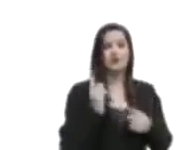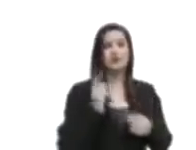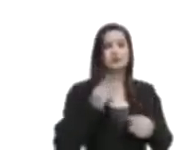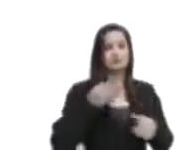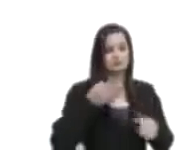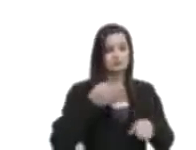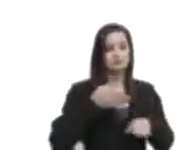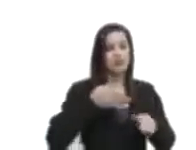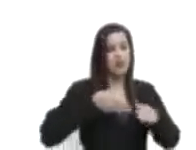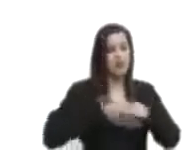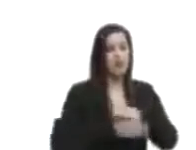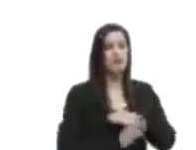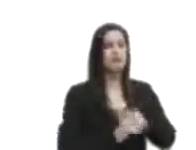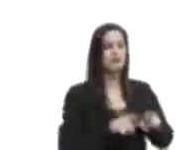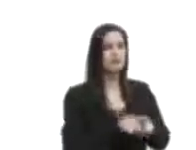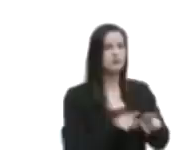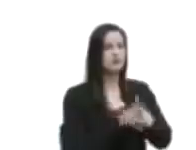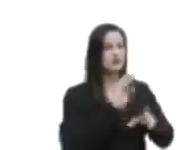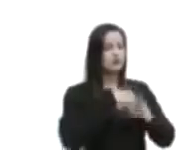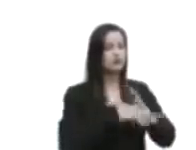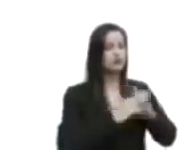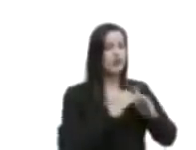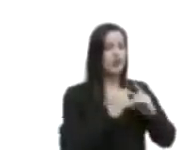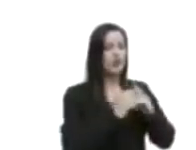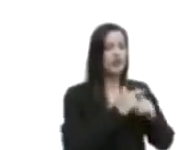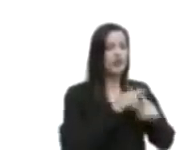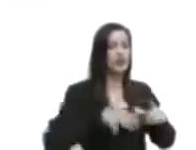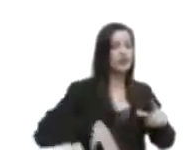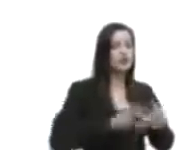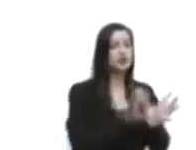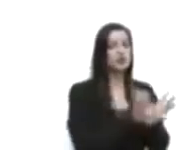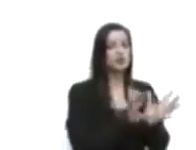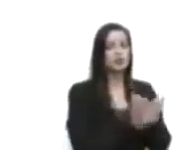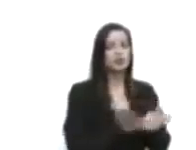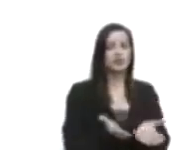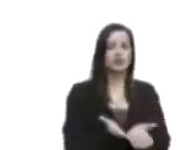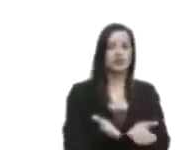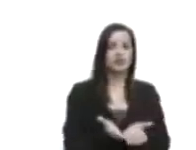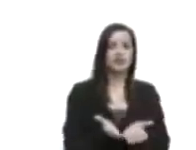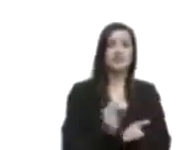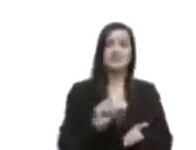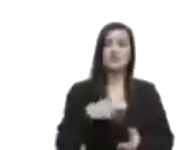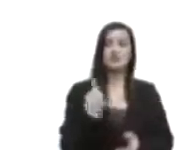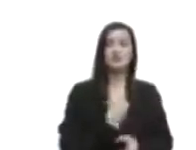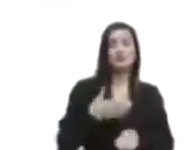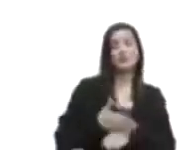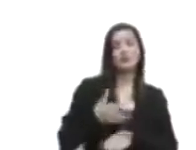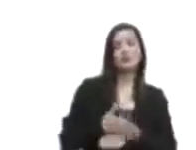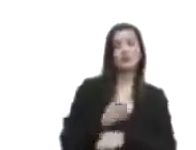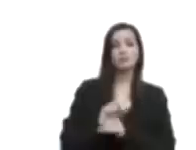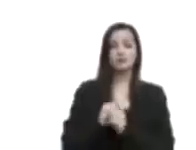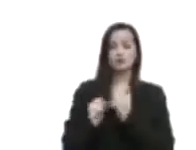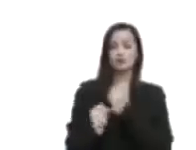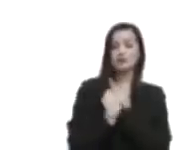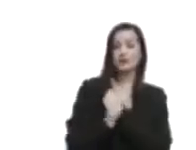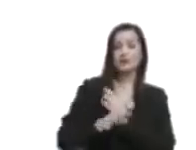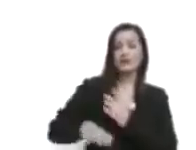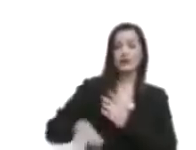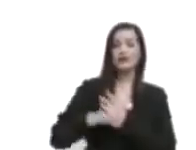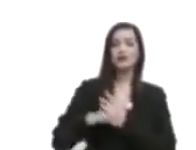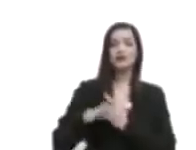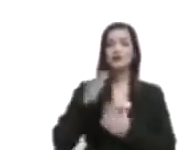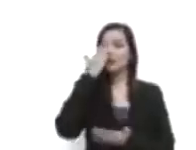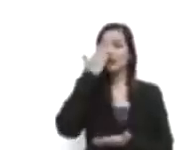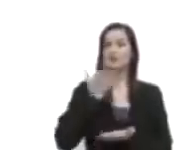quando estamos numa sociedade que não tem valores absolutos, verdades absolutas, ela está